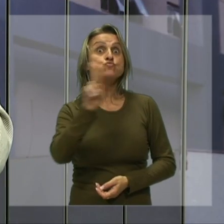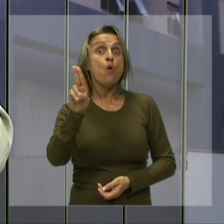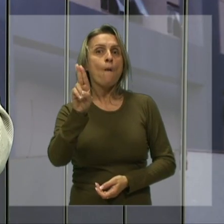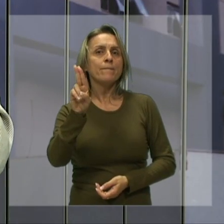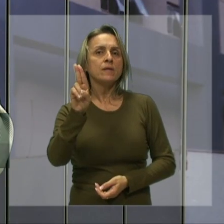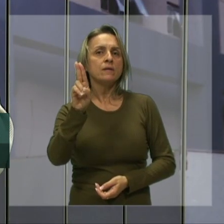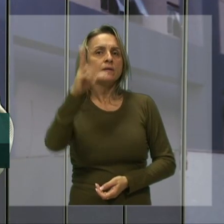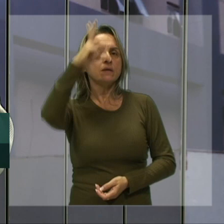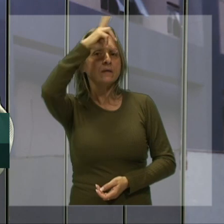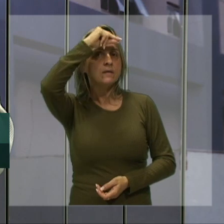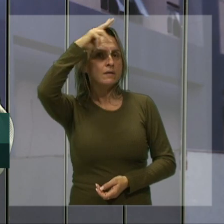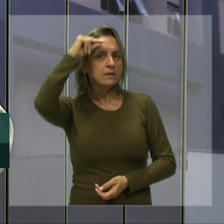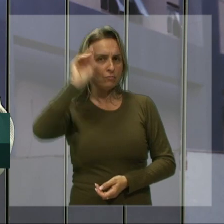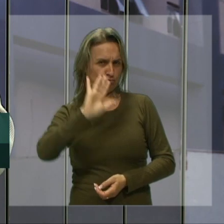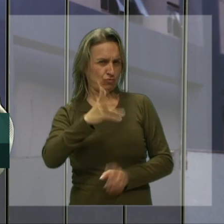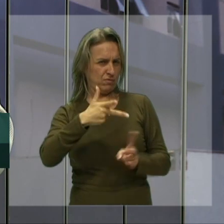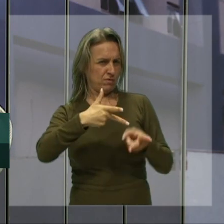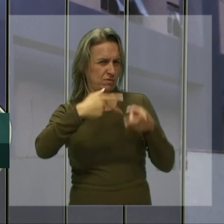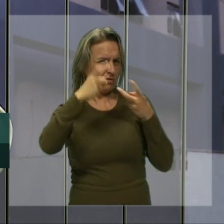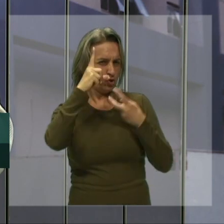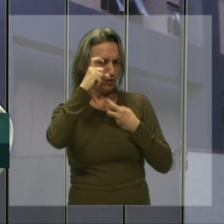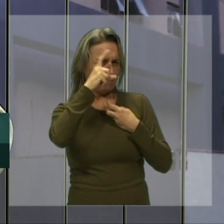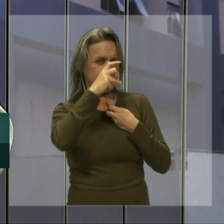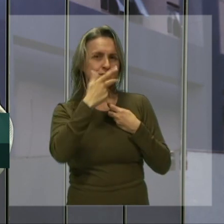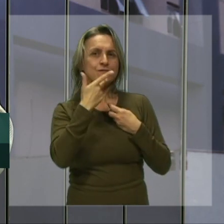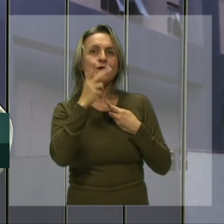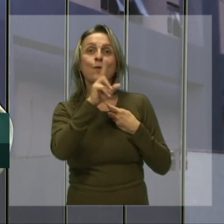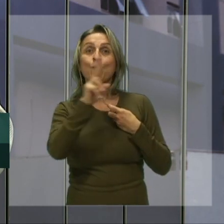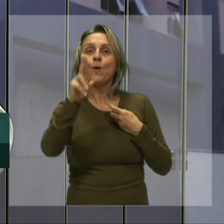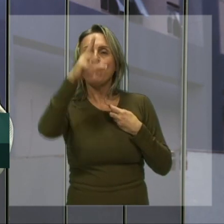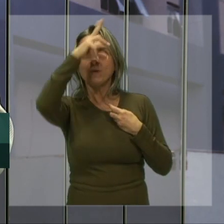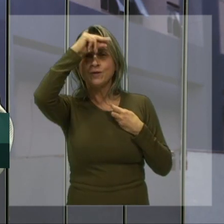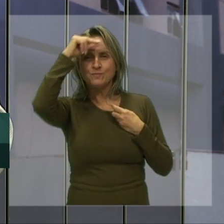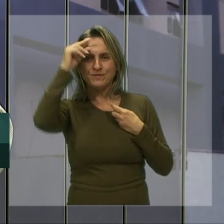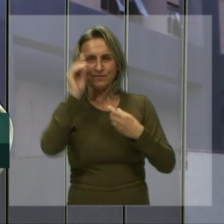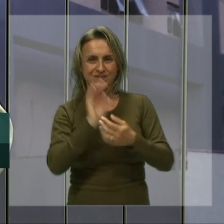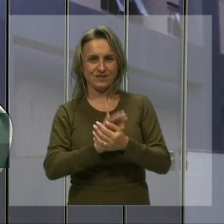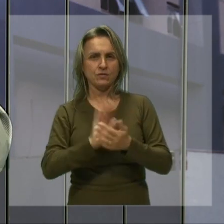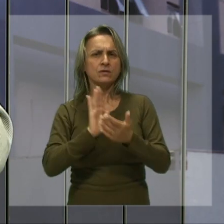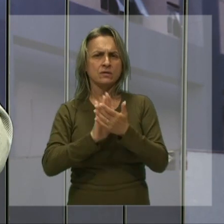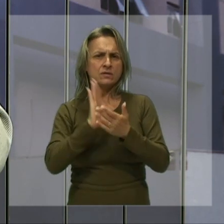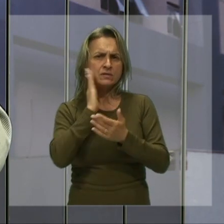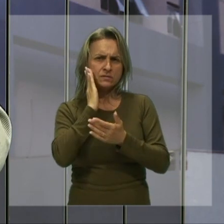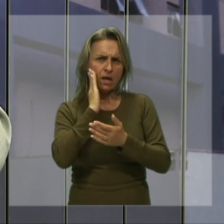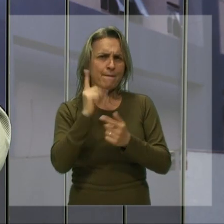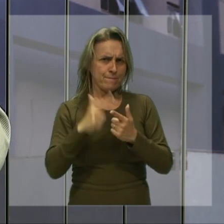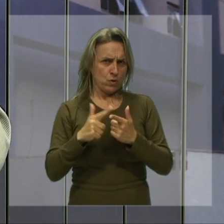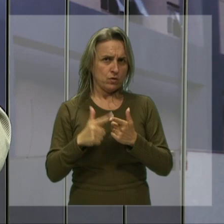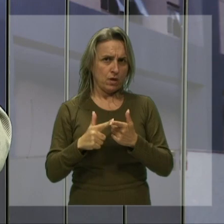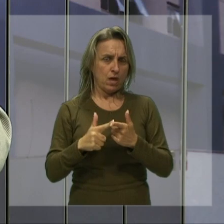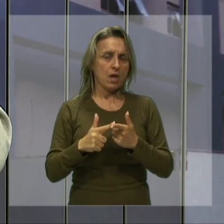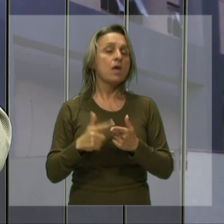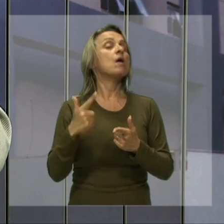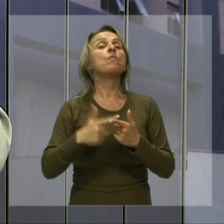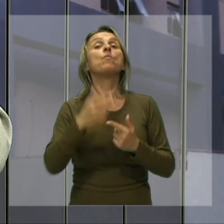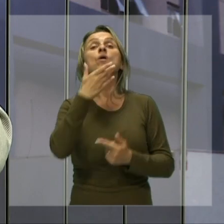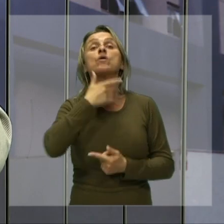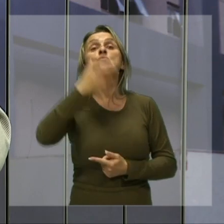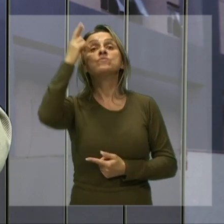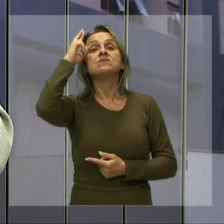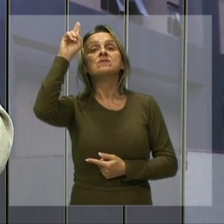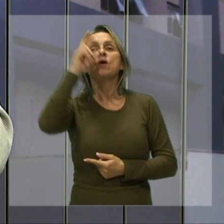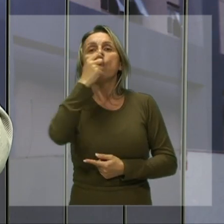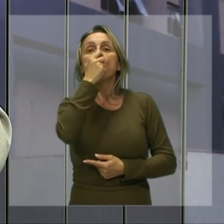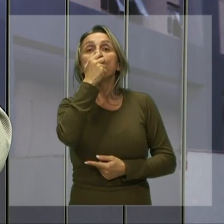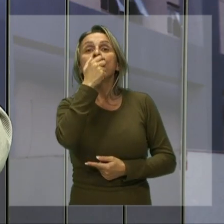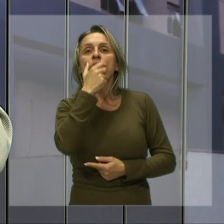Já observou? Que eu dificilmente falo o nome do prefeito. E sabe por quê? Porque o que o senhor Volney José Morastoni faz da